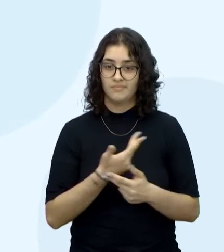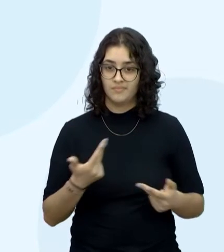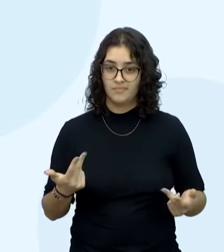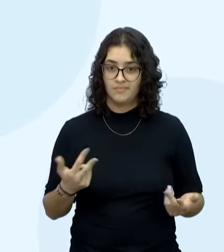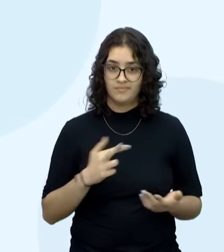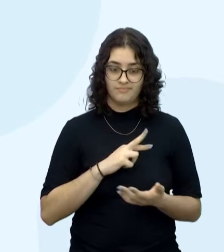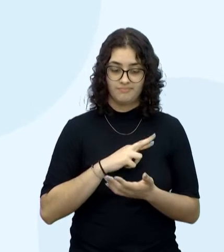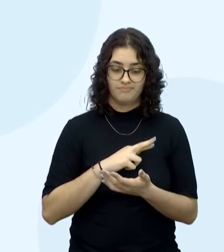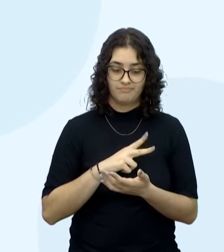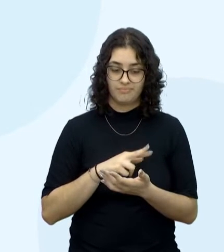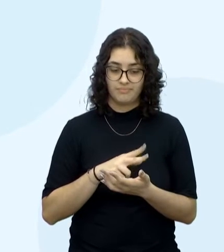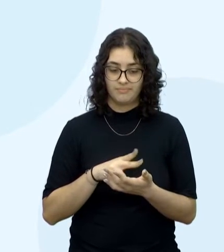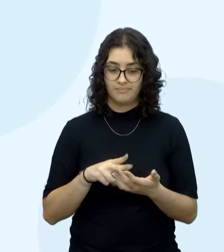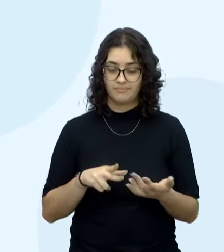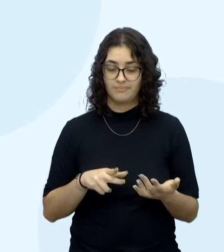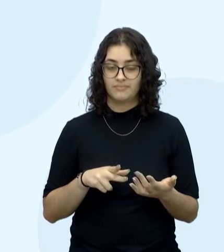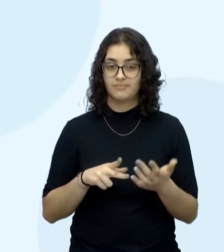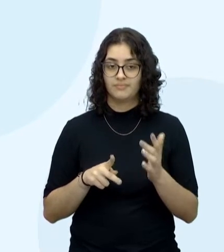hormônios,